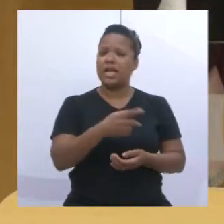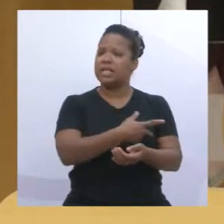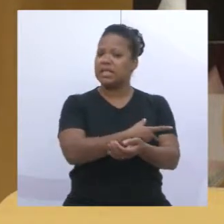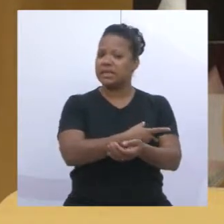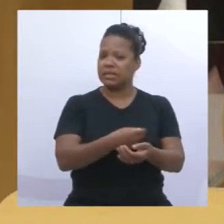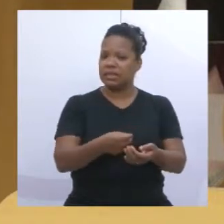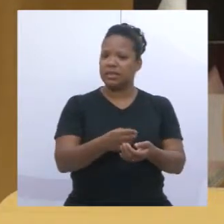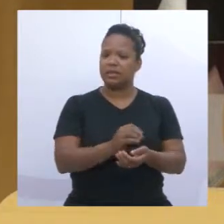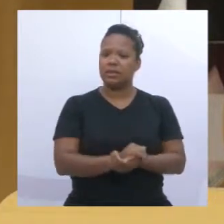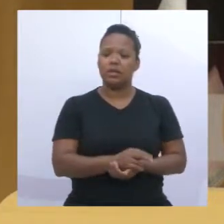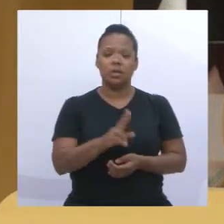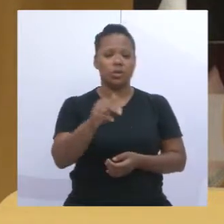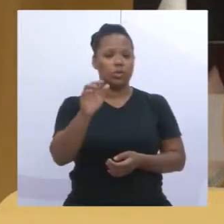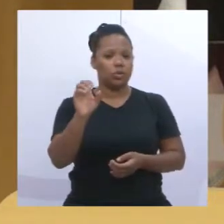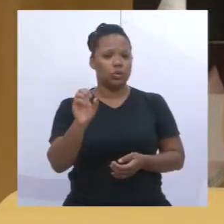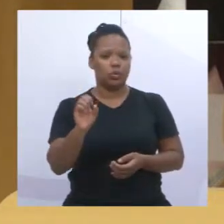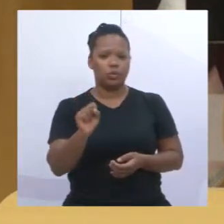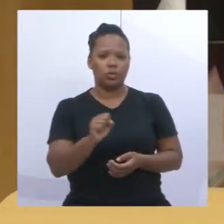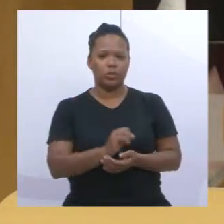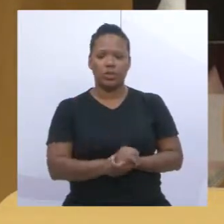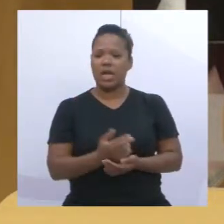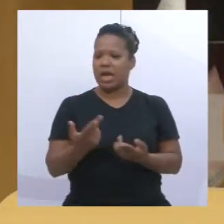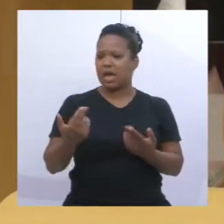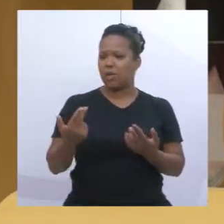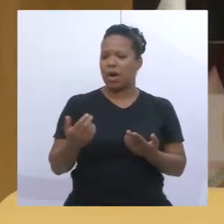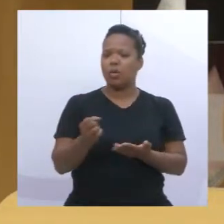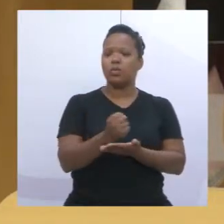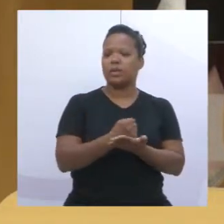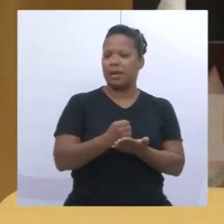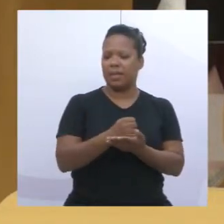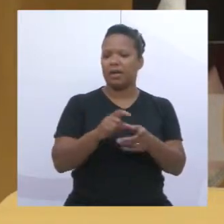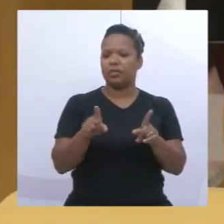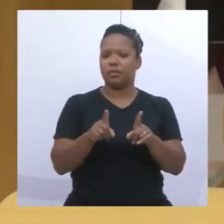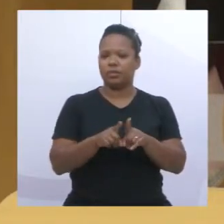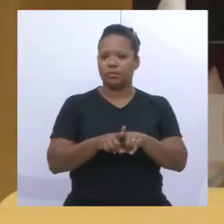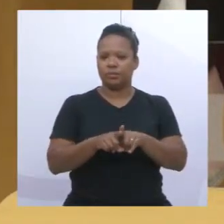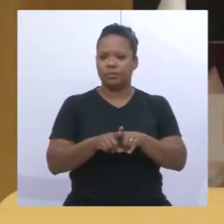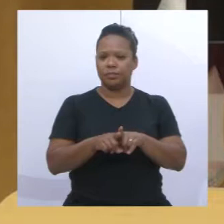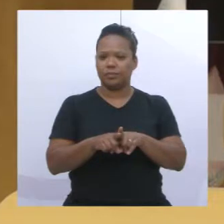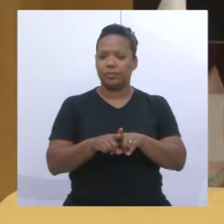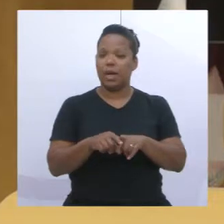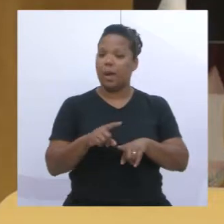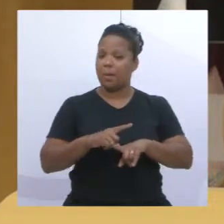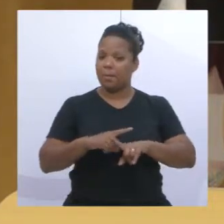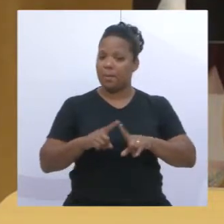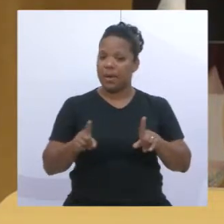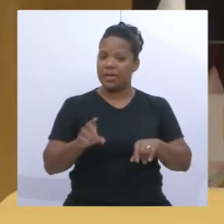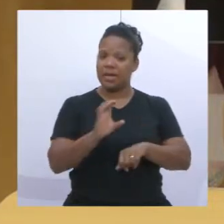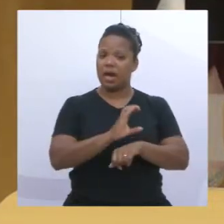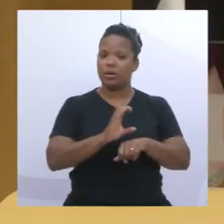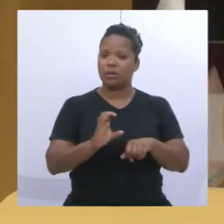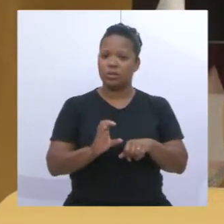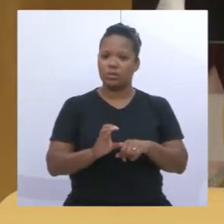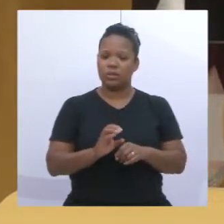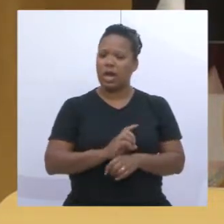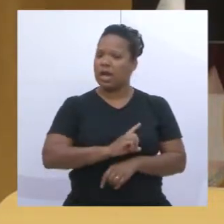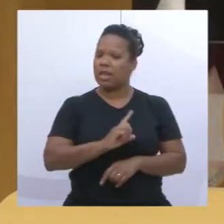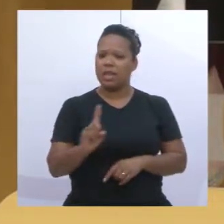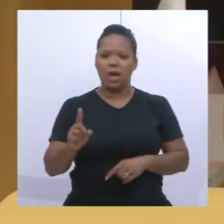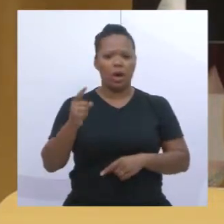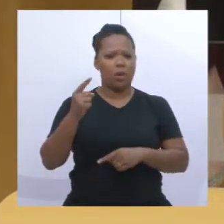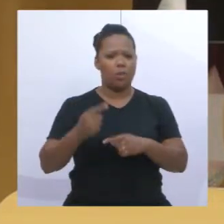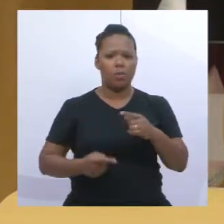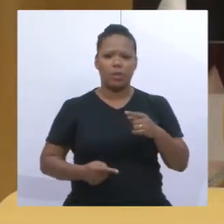que são custeados pelo SUS, assim como os medicamentos. Mas a Constituição também não proíbe